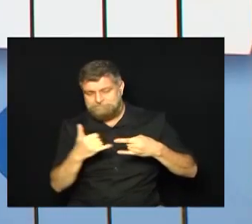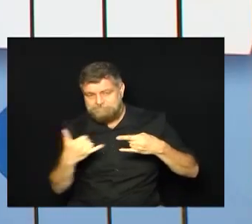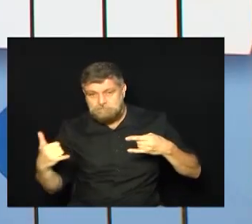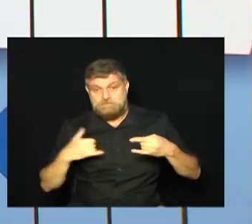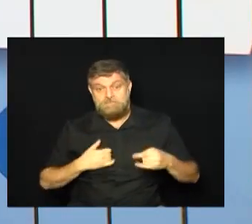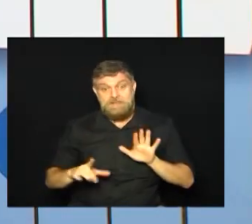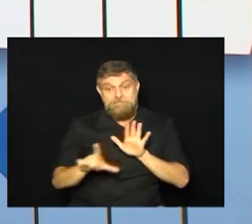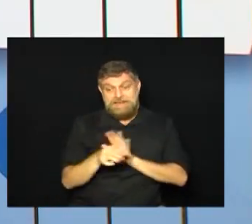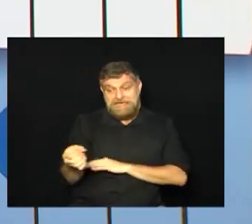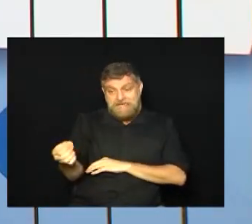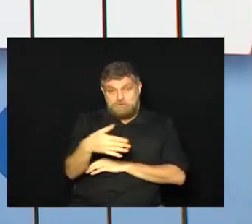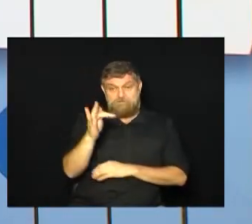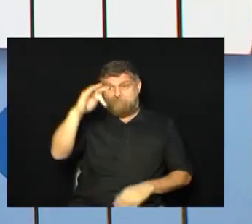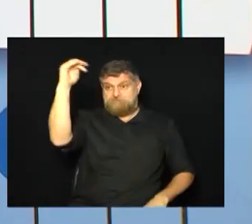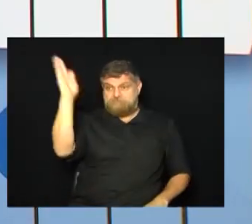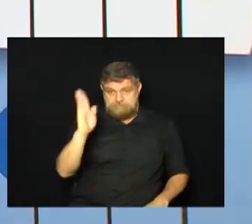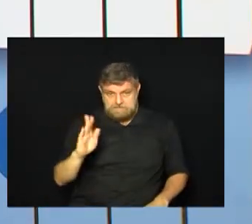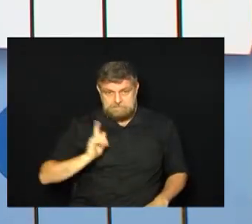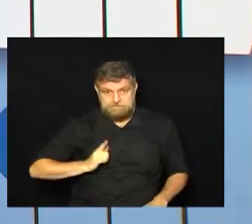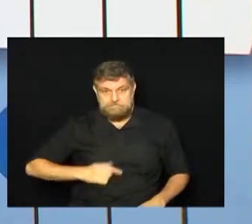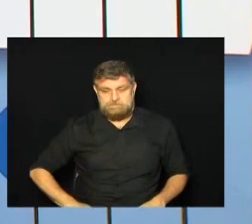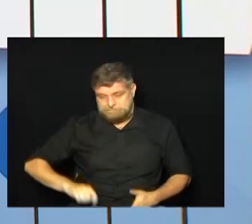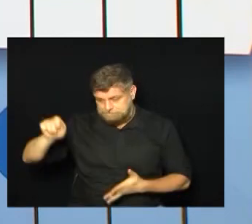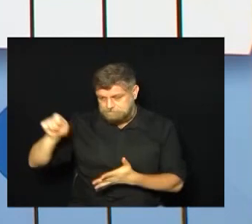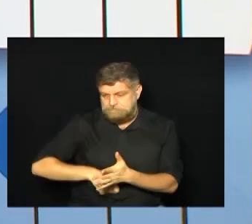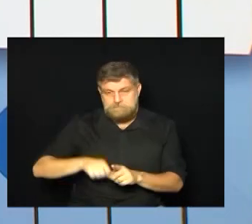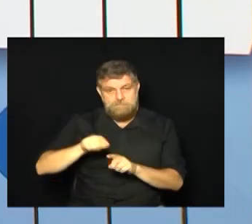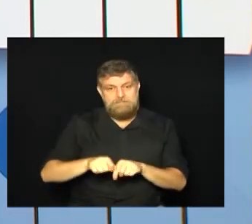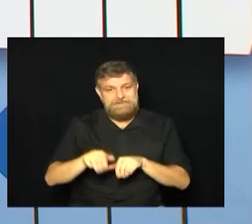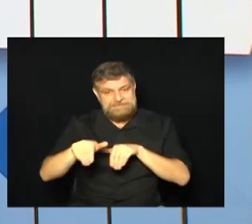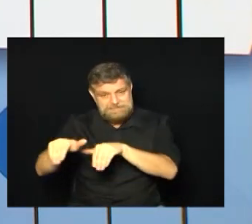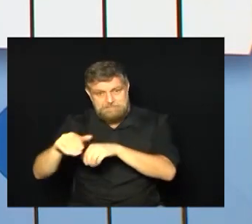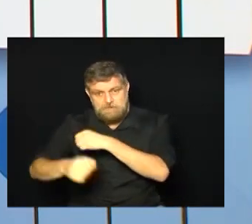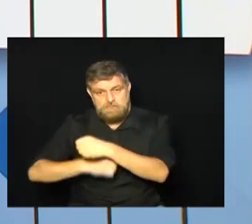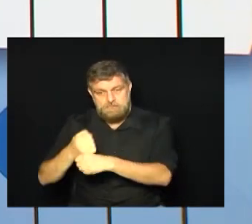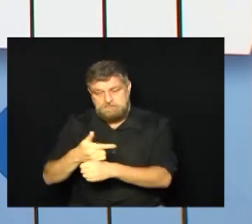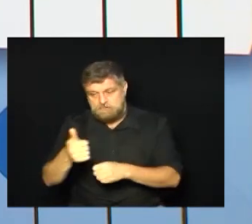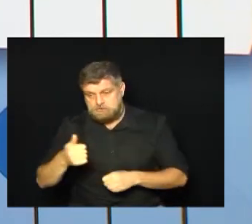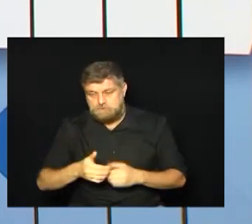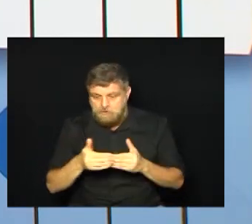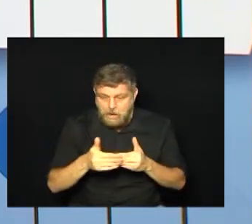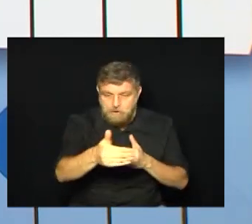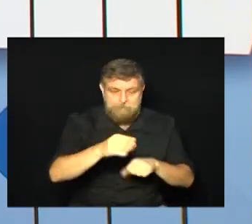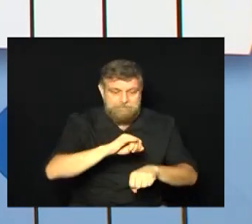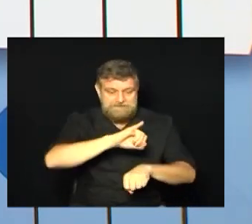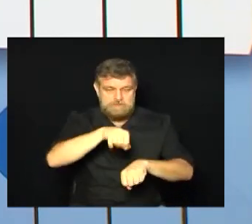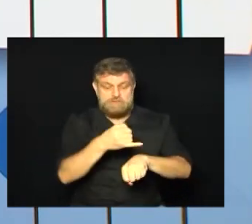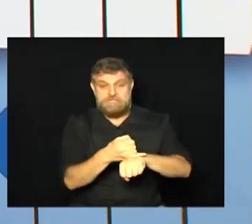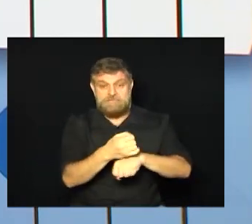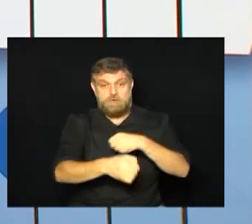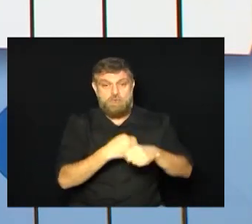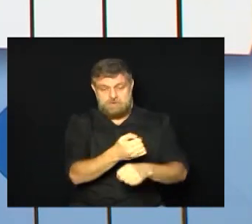nova lei federal, que foi sancionada em setembro de 21 e passa a valer a partir de janeiro deste